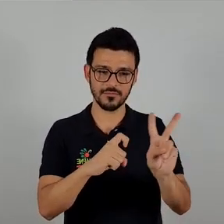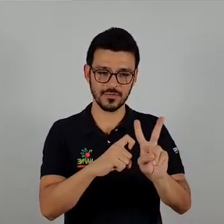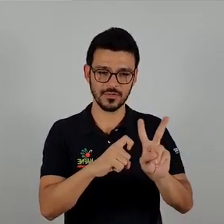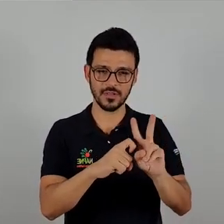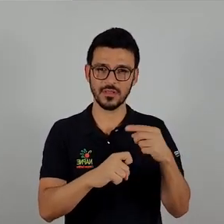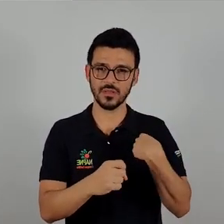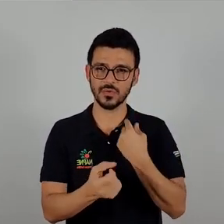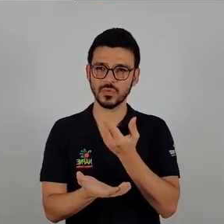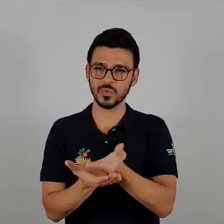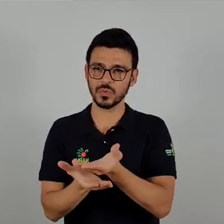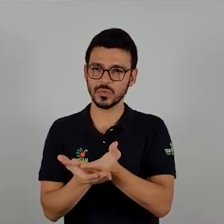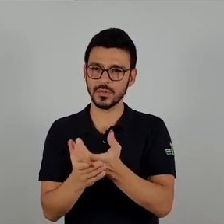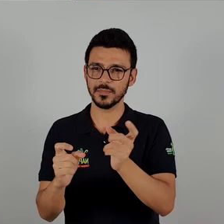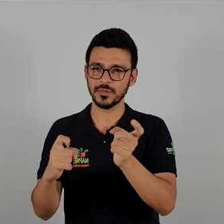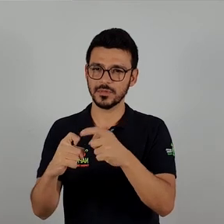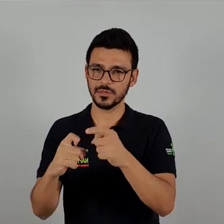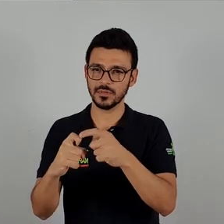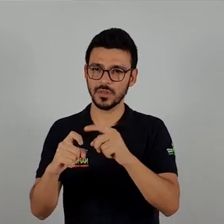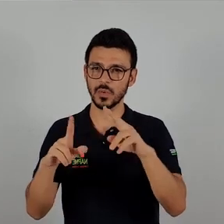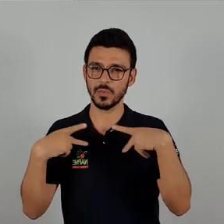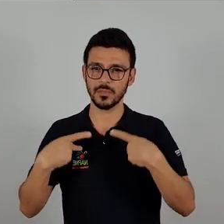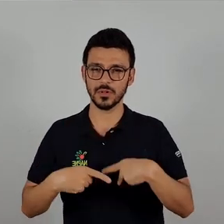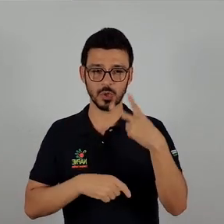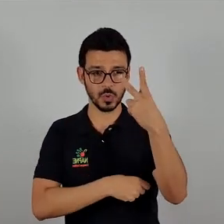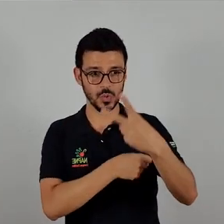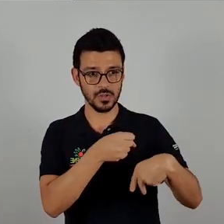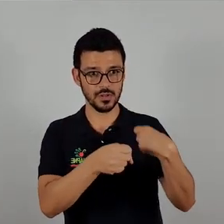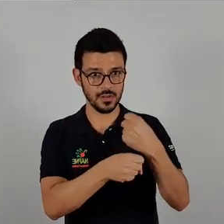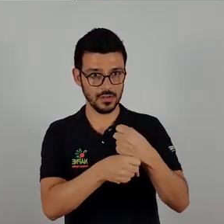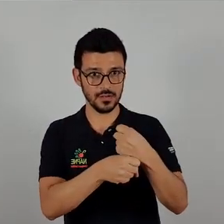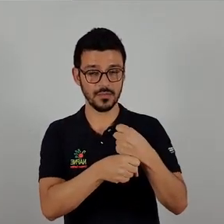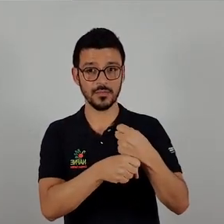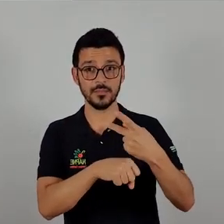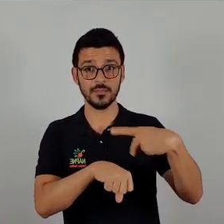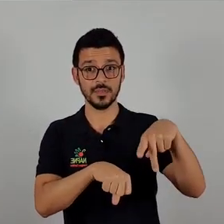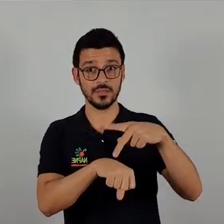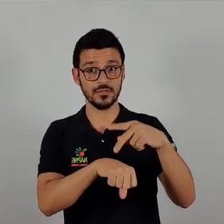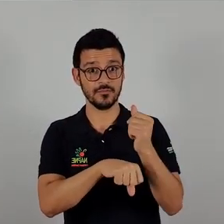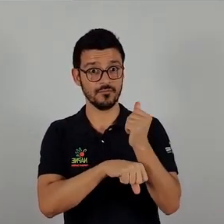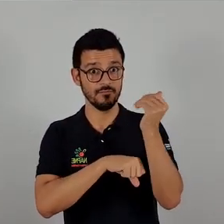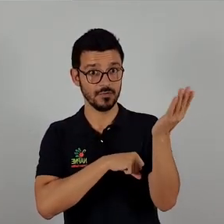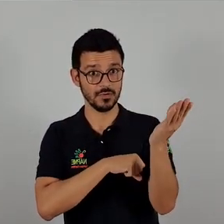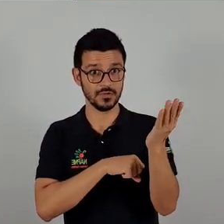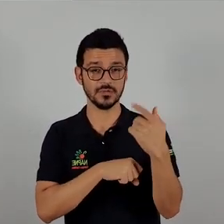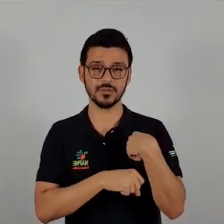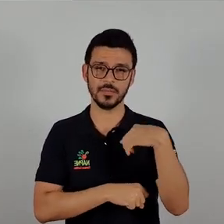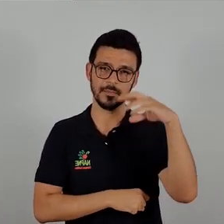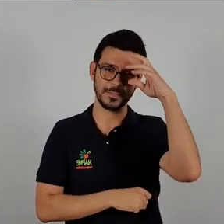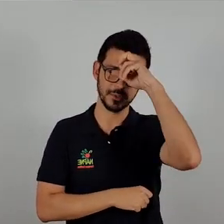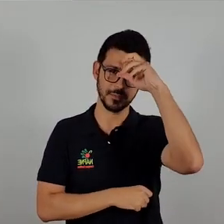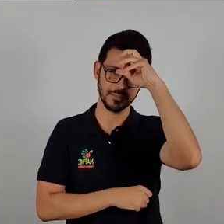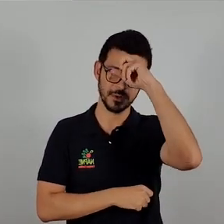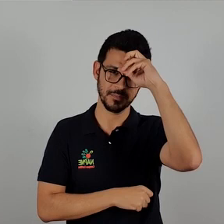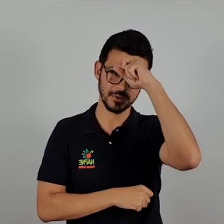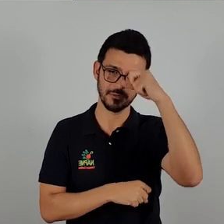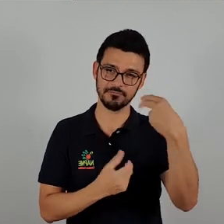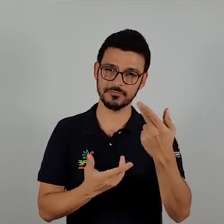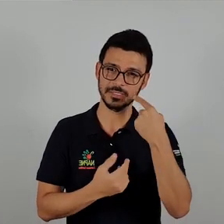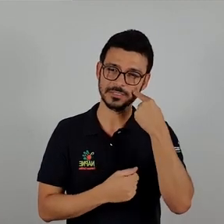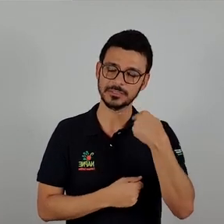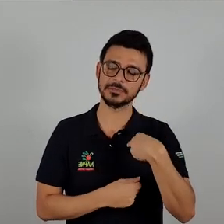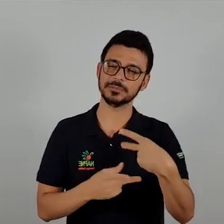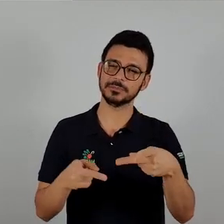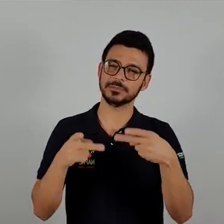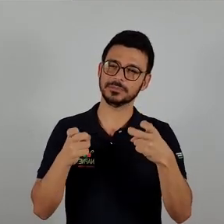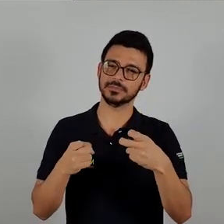veterinária. Eu estudei medicina humana 2 anos fora do Brasil. Isso fez com que eu aprendesse muita coisa e depois percebi que eu deveria ir